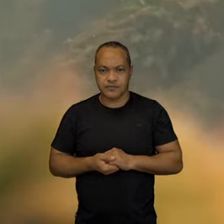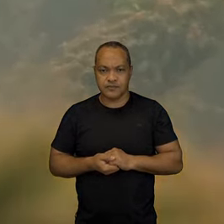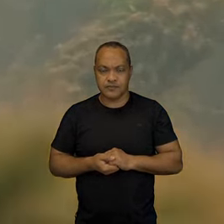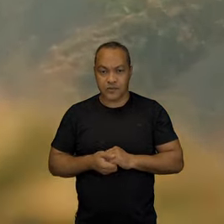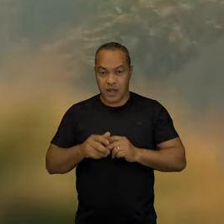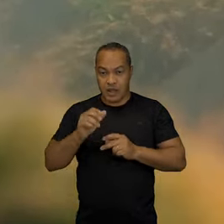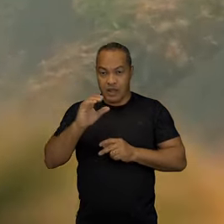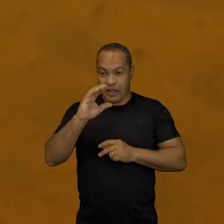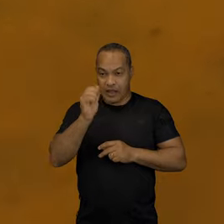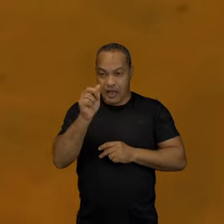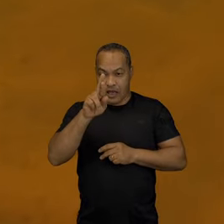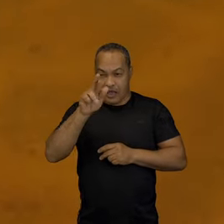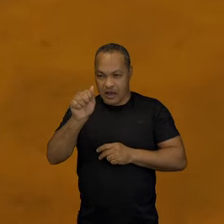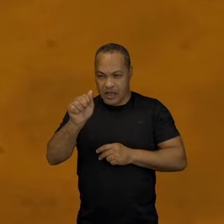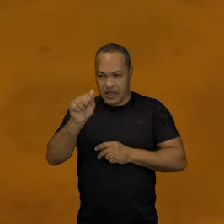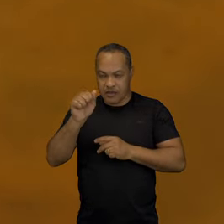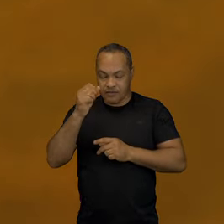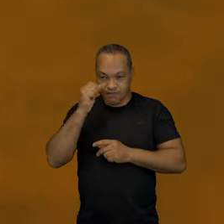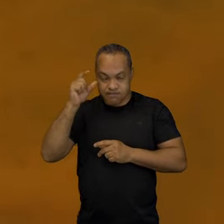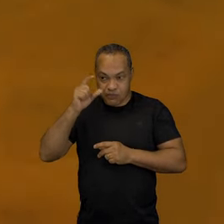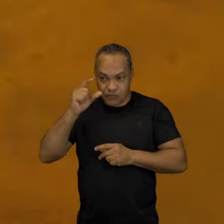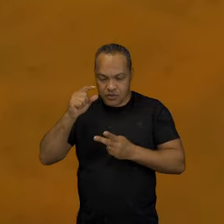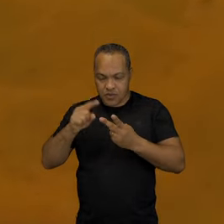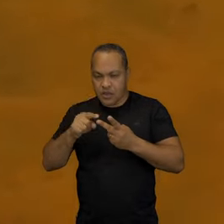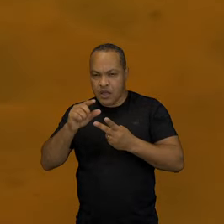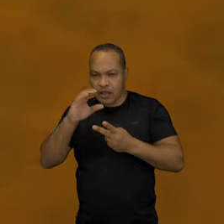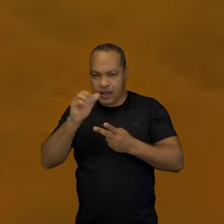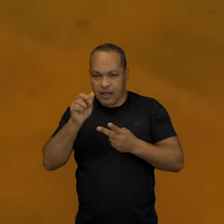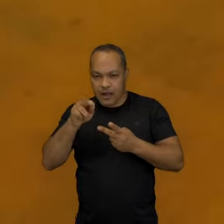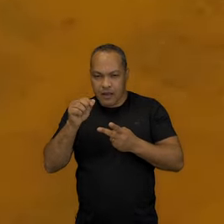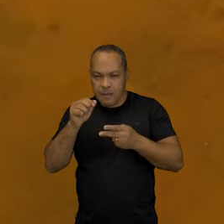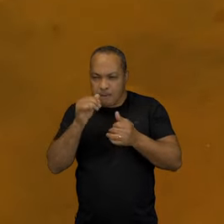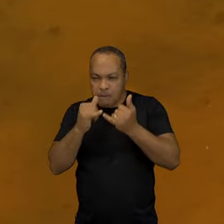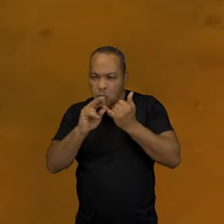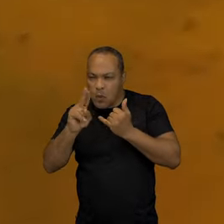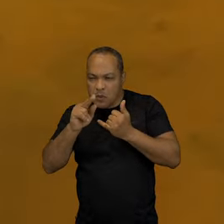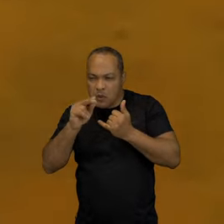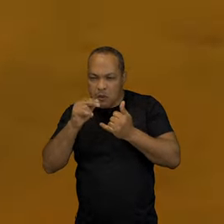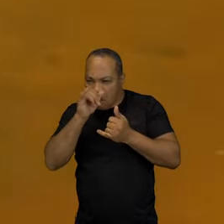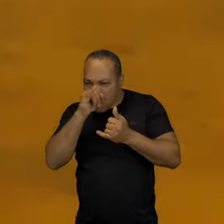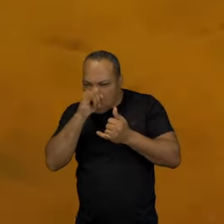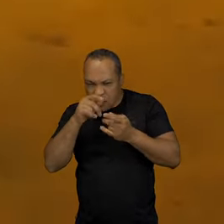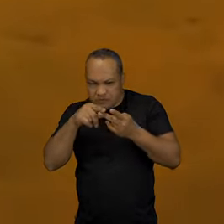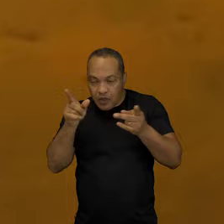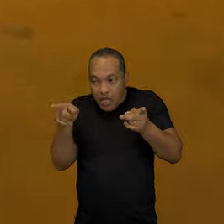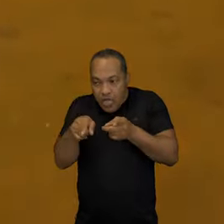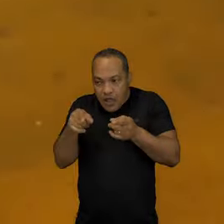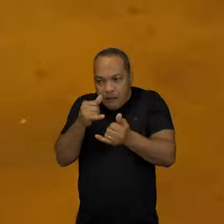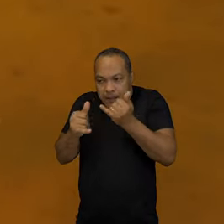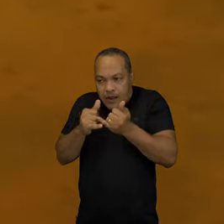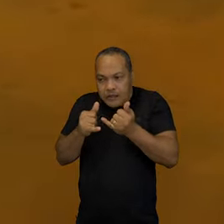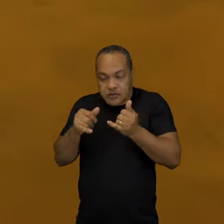O cará zoiudo e o cará porquinho são outros exemplos de espécies